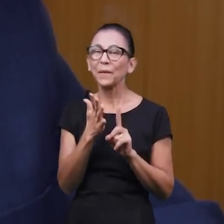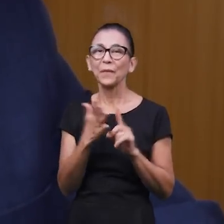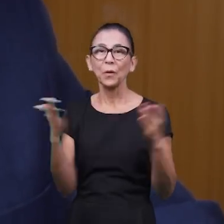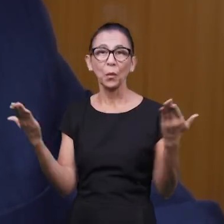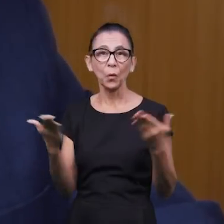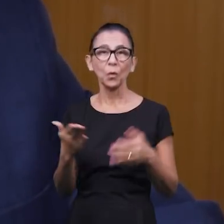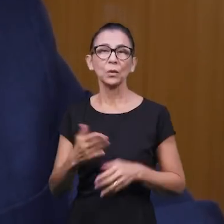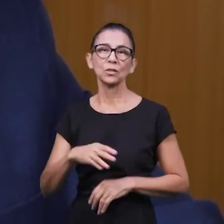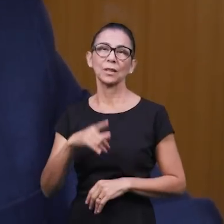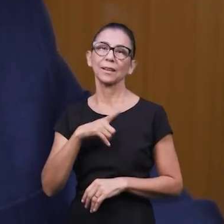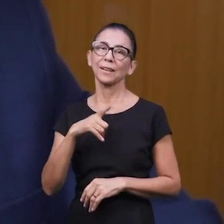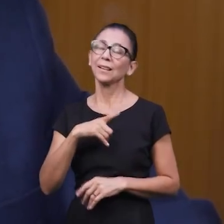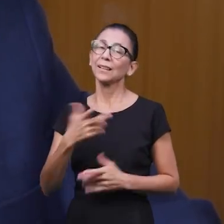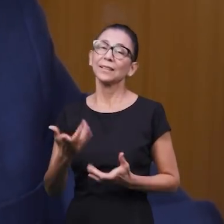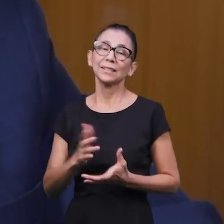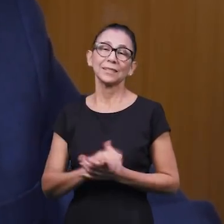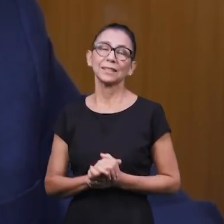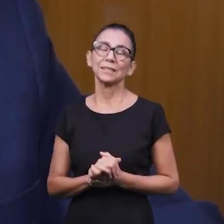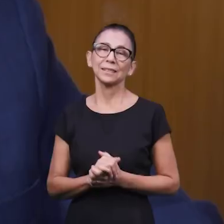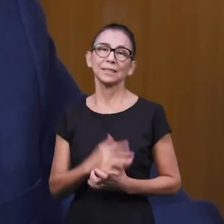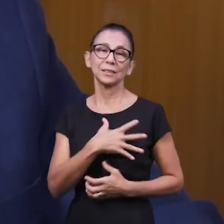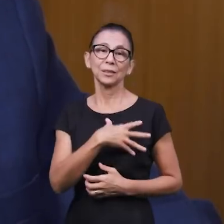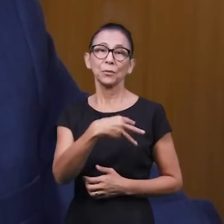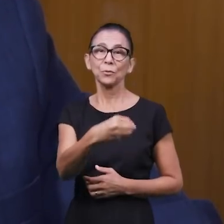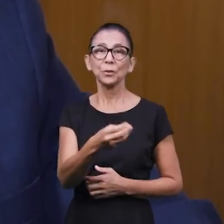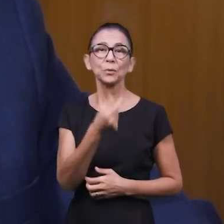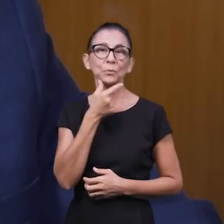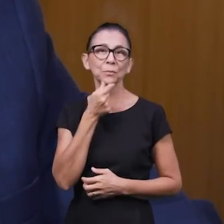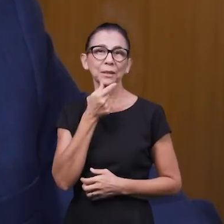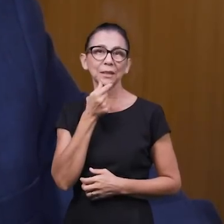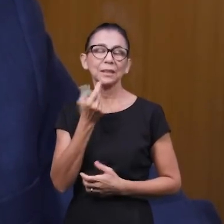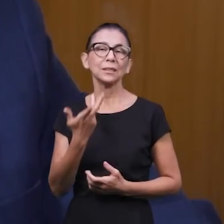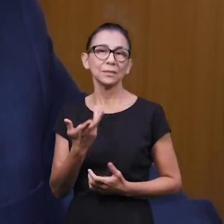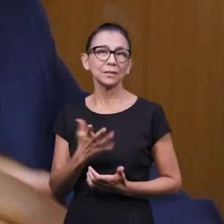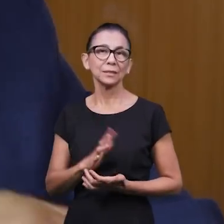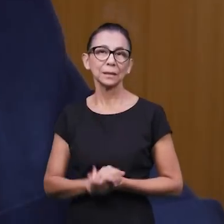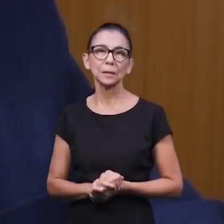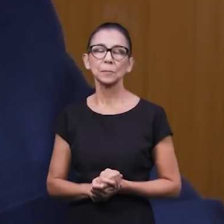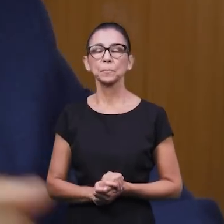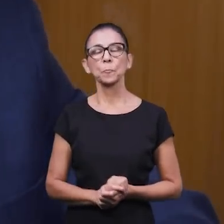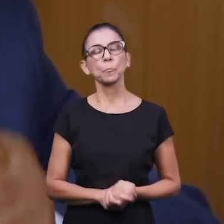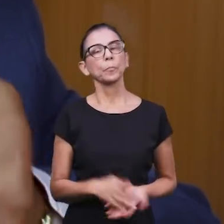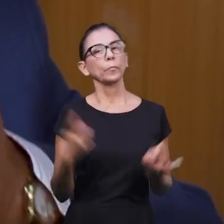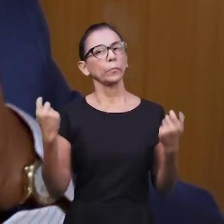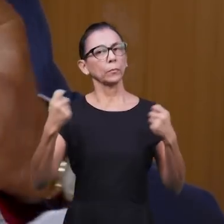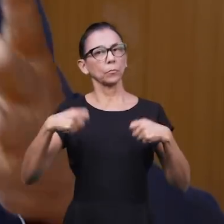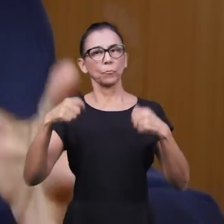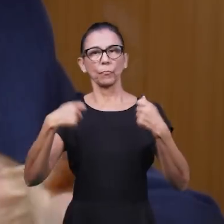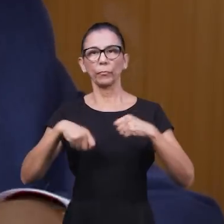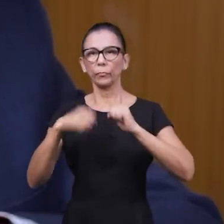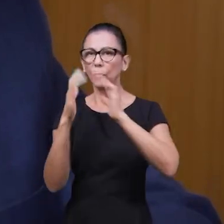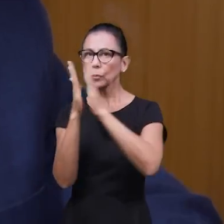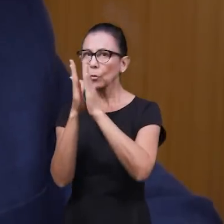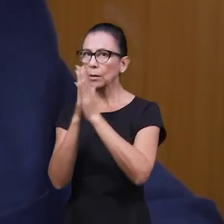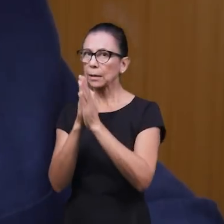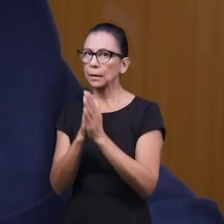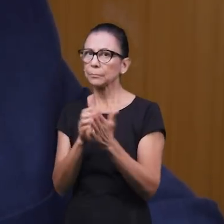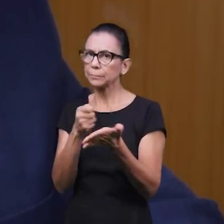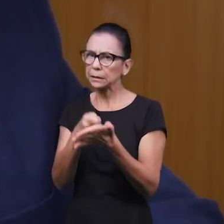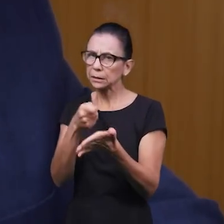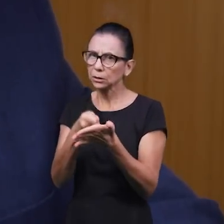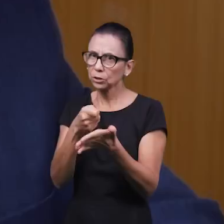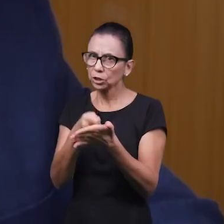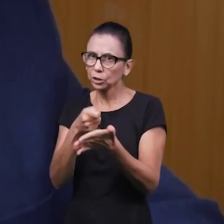orou. Era uma luta solitária dela. Tem lutas que são solitárias da pessoa com Deus. Como diz o texto, fecha a porta, ora com Deus. E